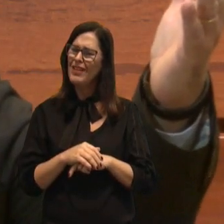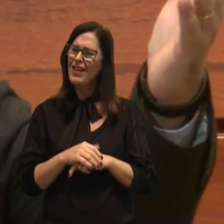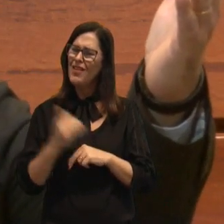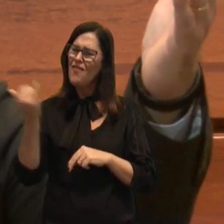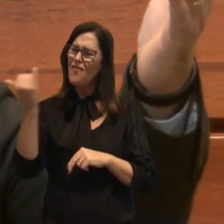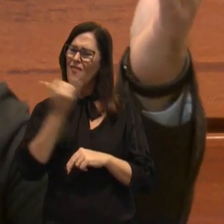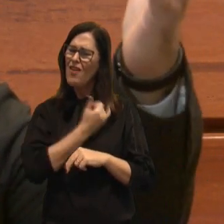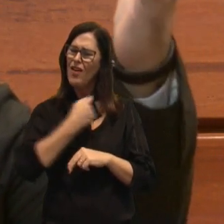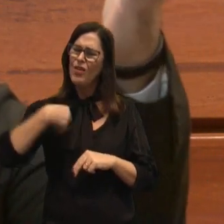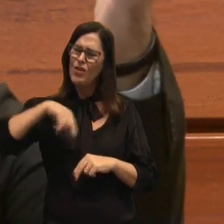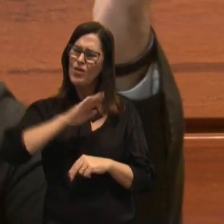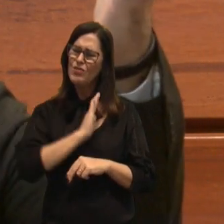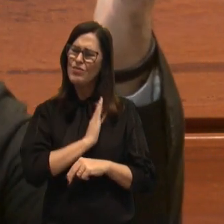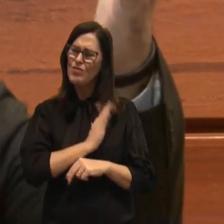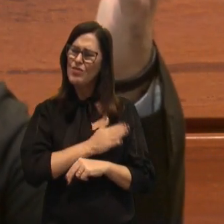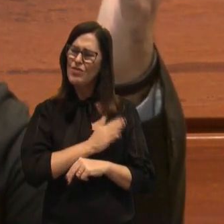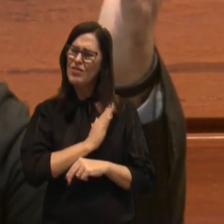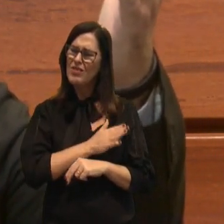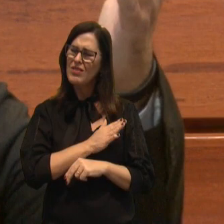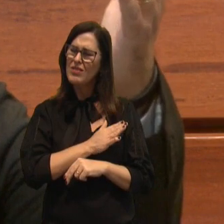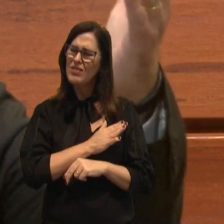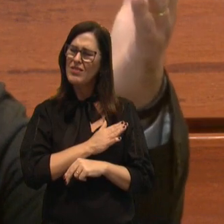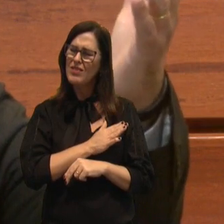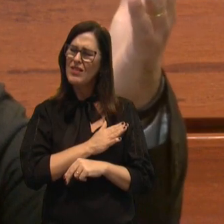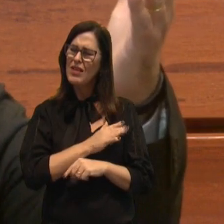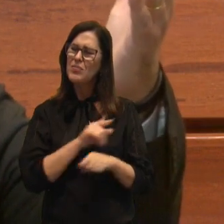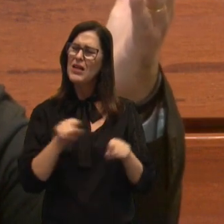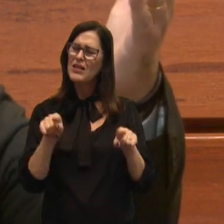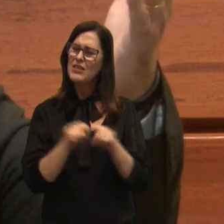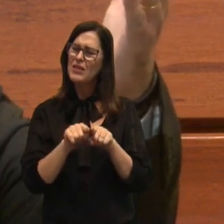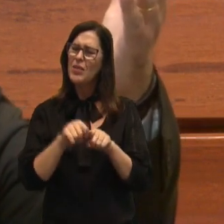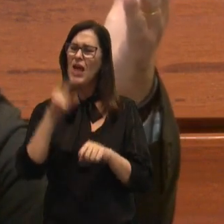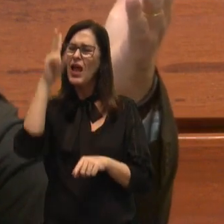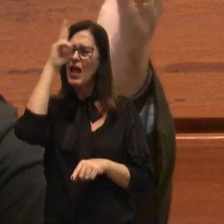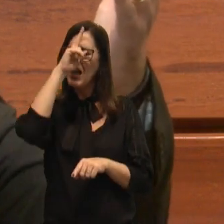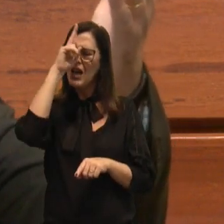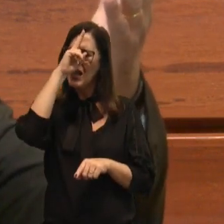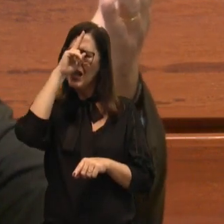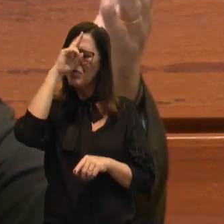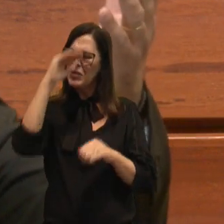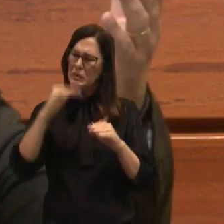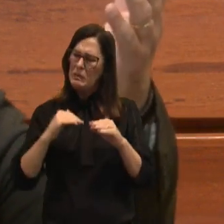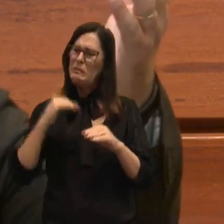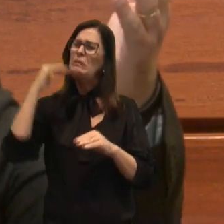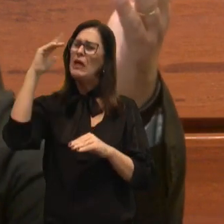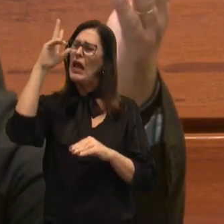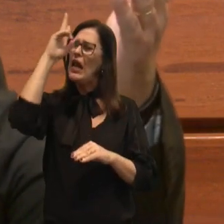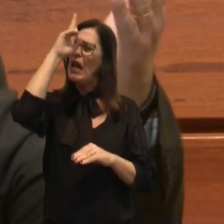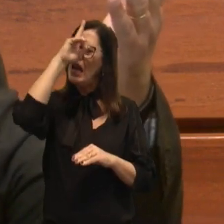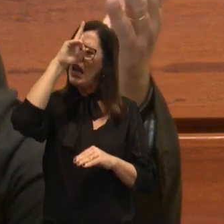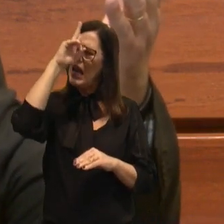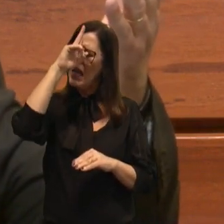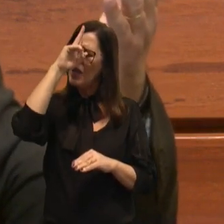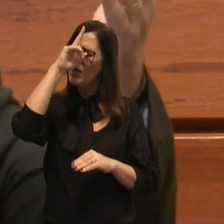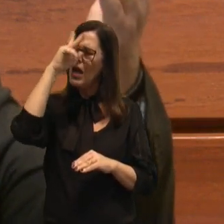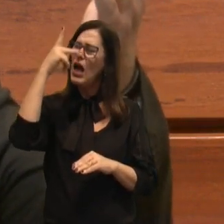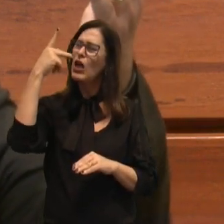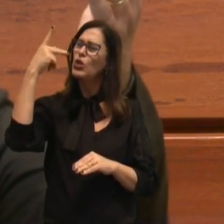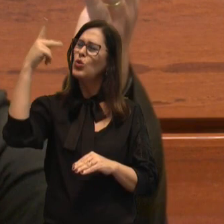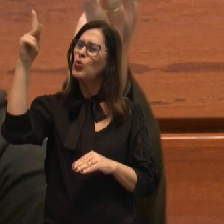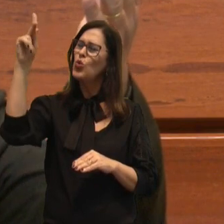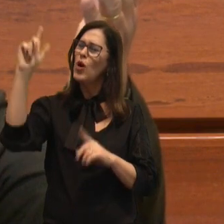nosso coração, mas que sobretudo nos lembra, e acima de tudo nos lembra, a